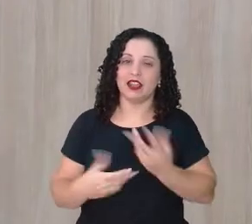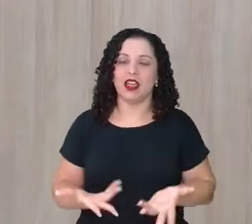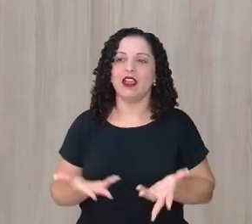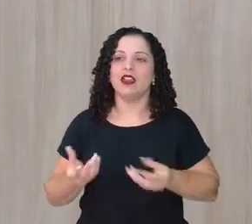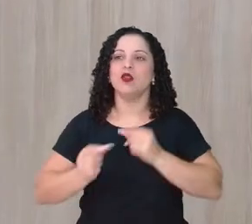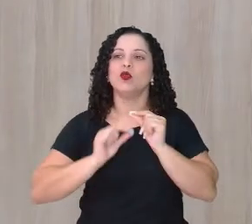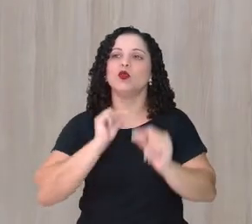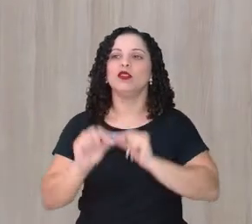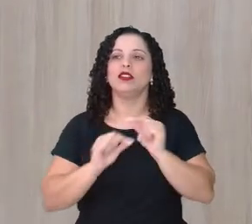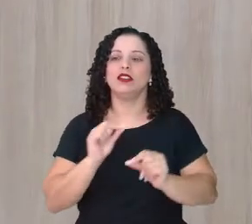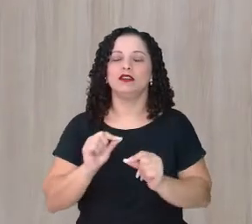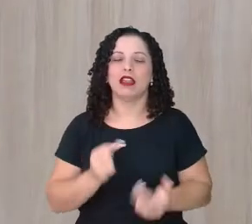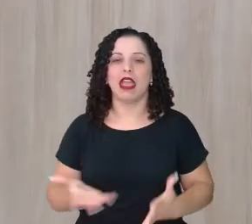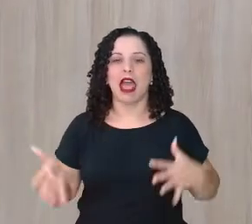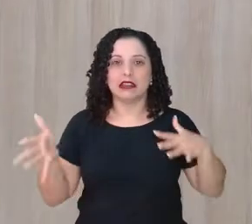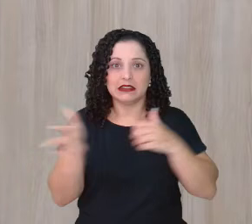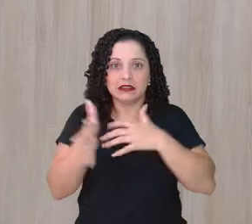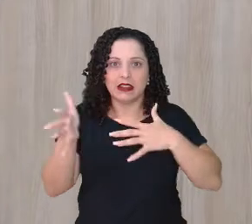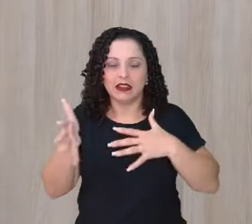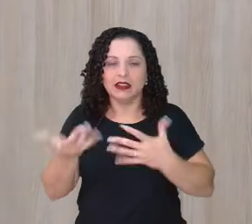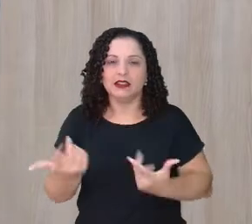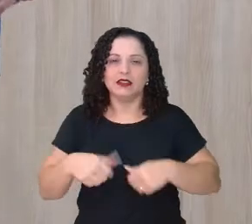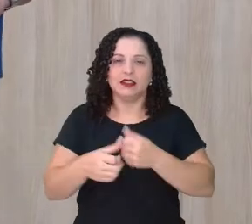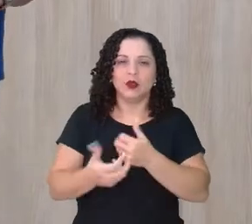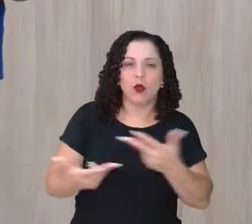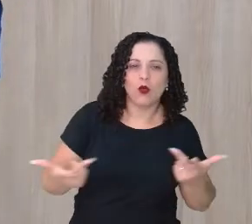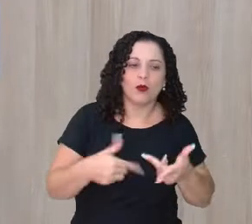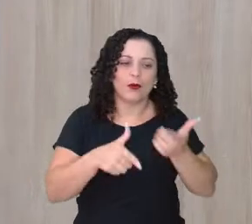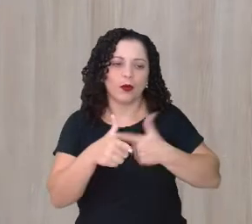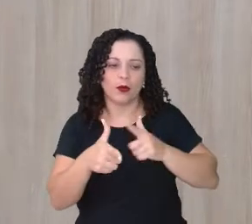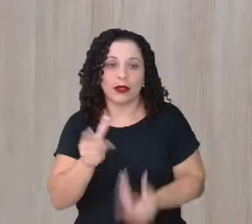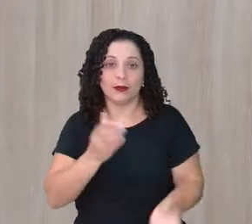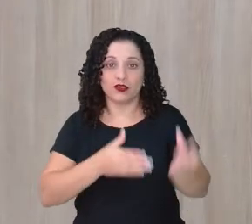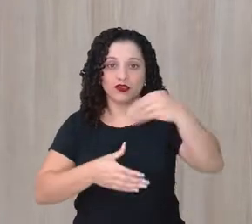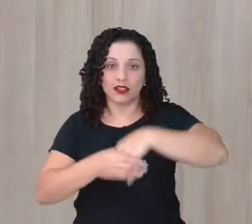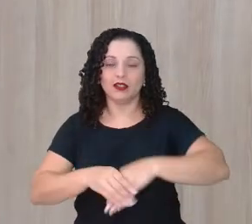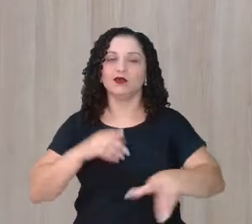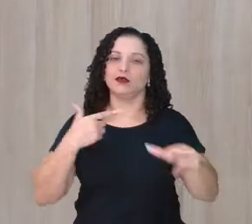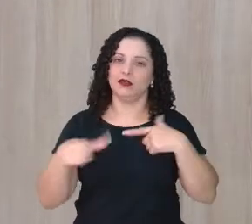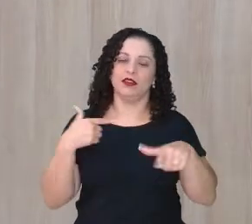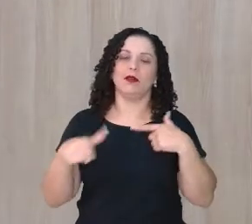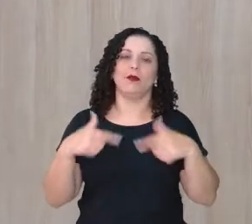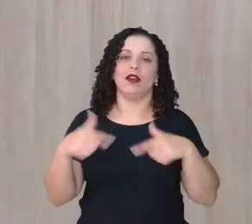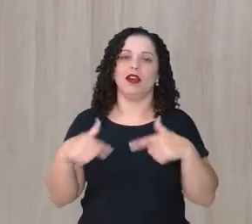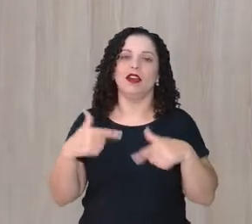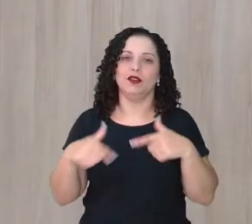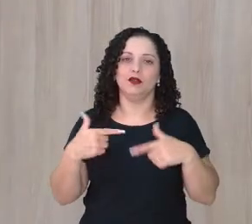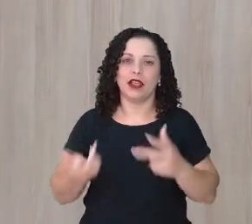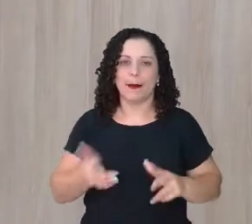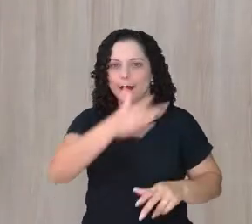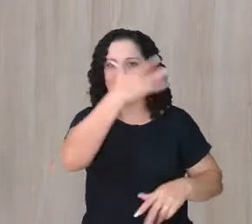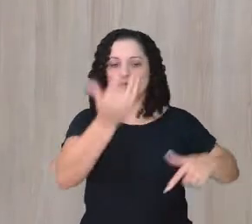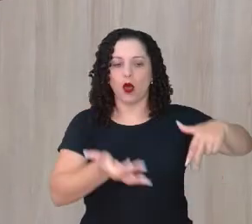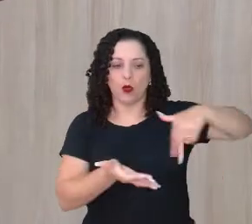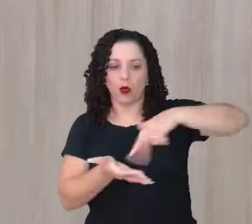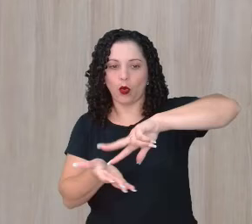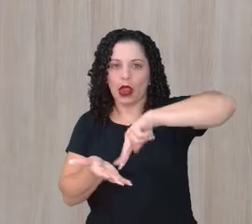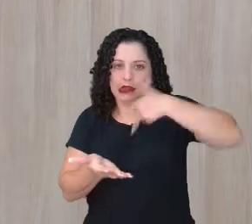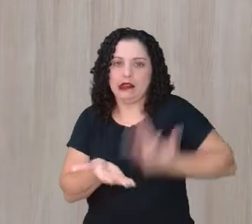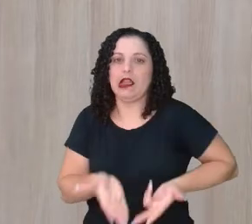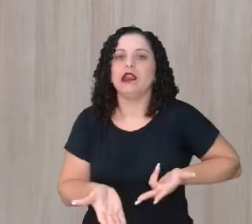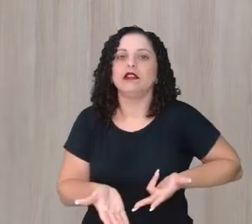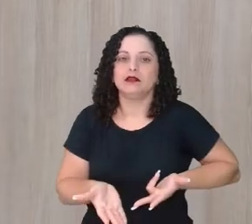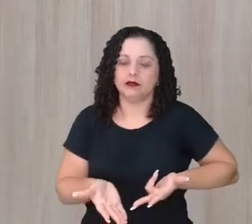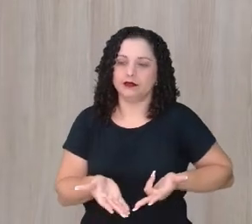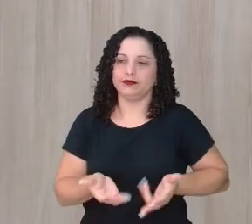Acidente é qualquer, né, que aconteça durante o horário de trabalho, no local de trabalho, né, uma queda, um machucado. E